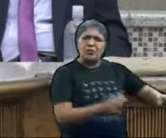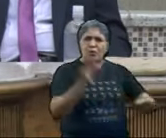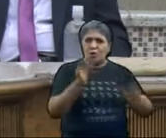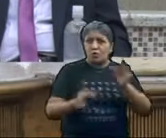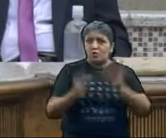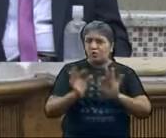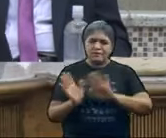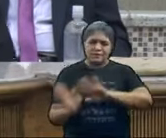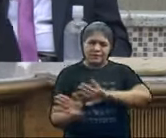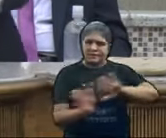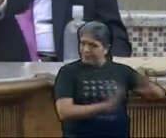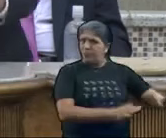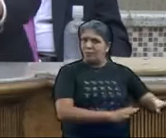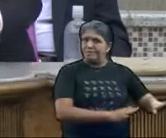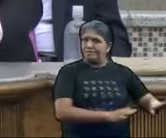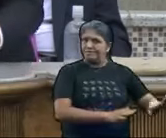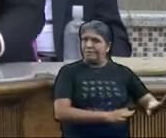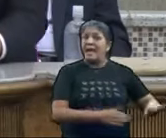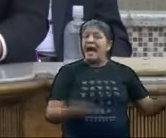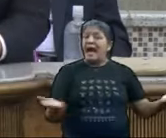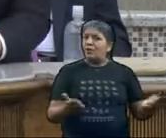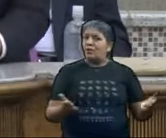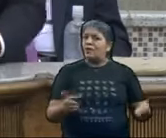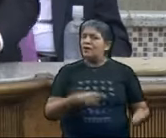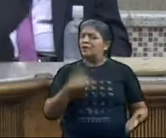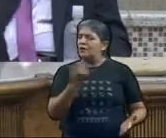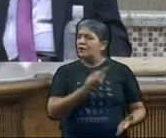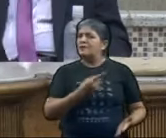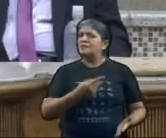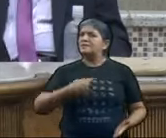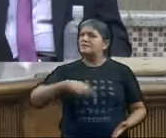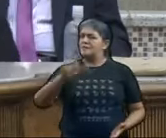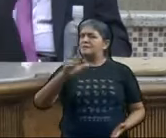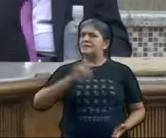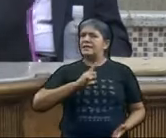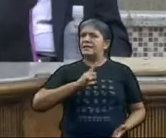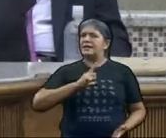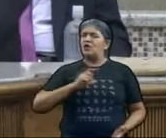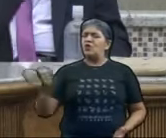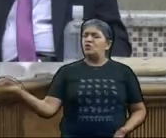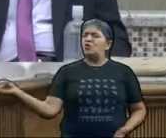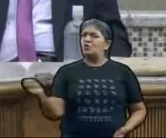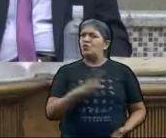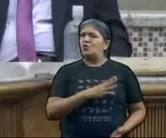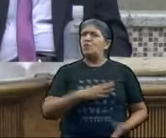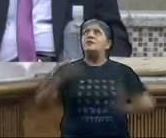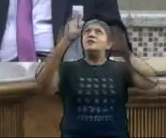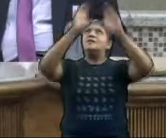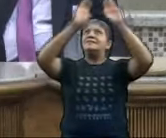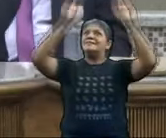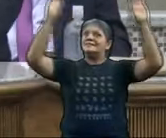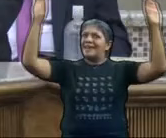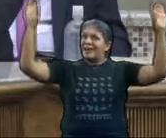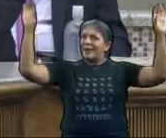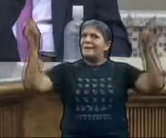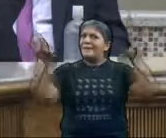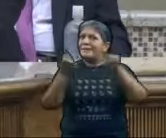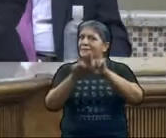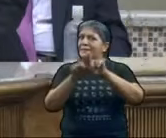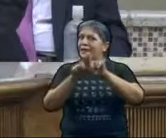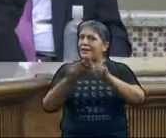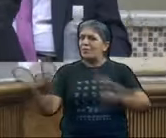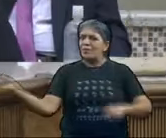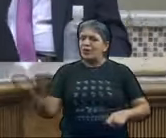novos céus e nova terra. Os inimigos do Cordeiro e da igreja, ou